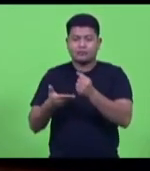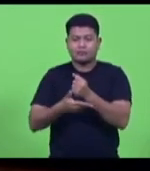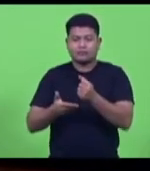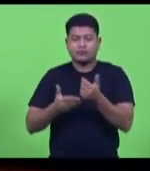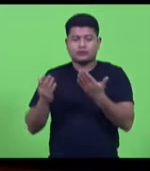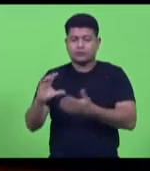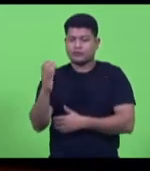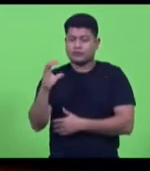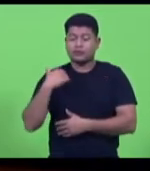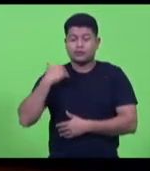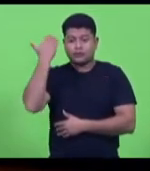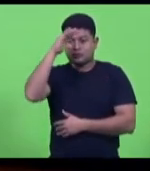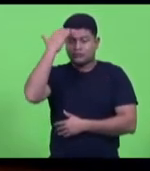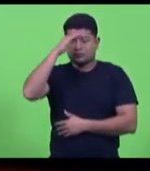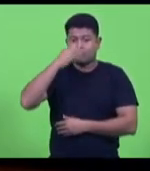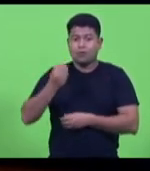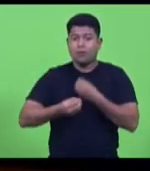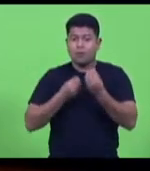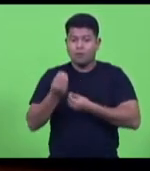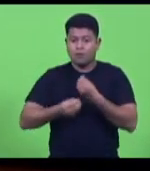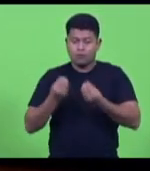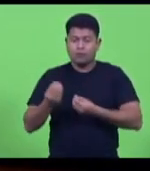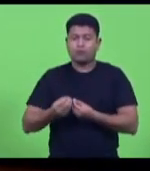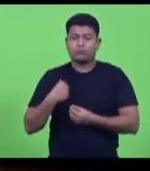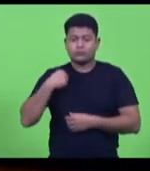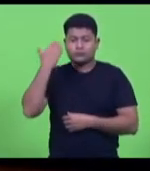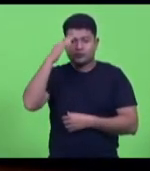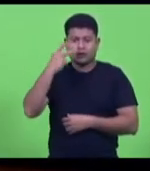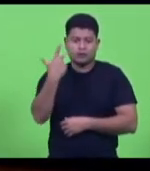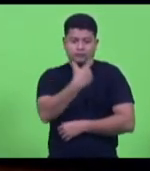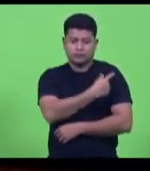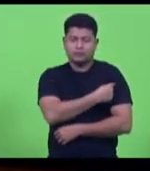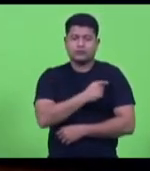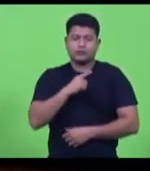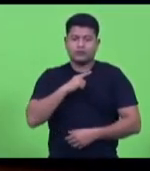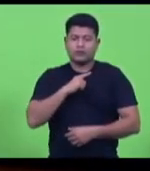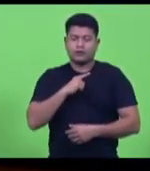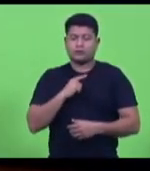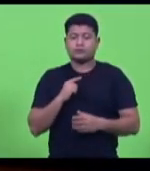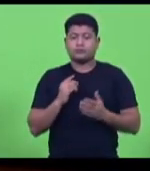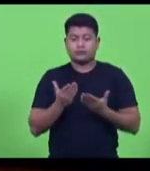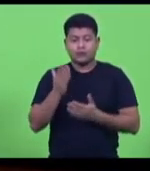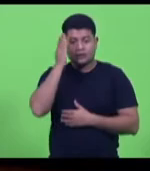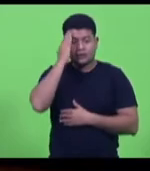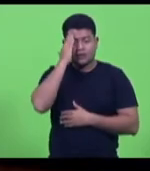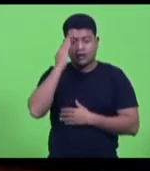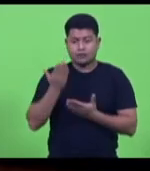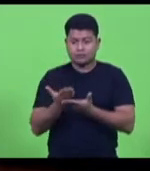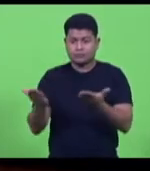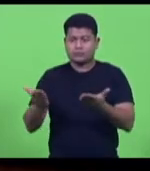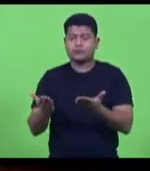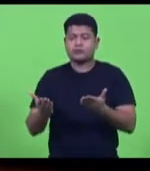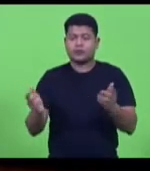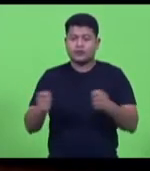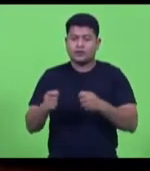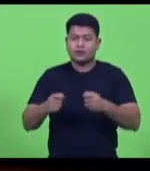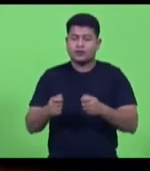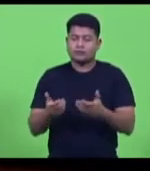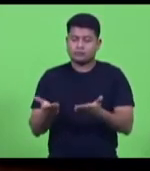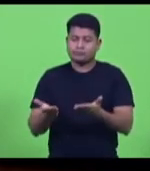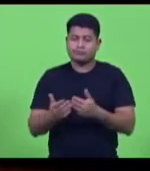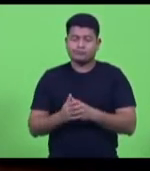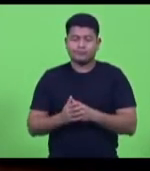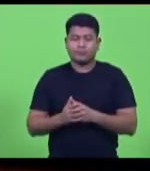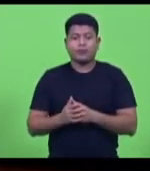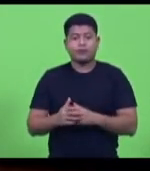no entendimento de como funcionam as vacinas, que sabem que ainda não estão totalmente imunizados. Portanto,